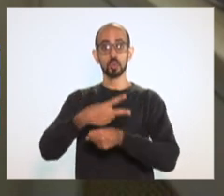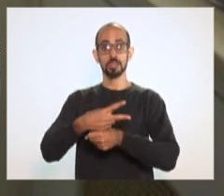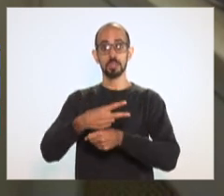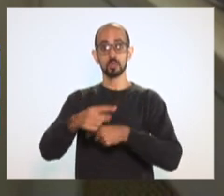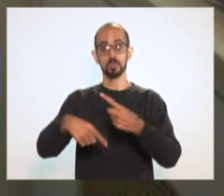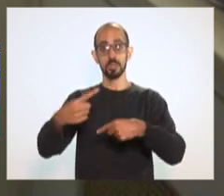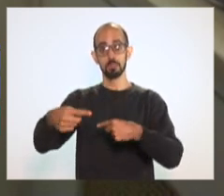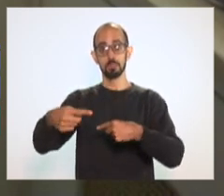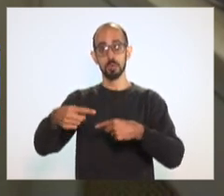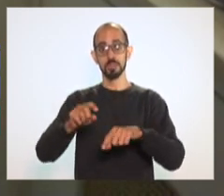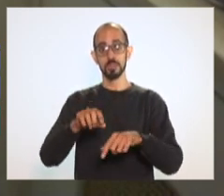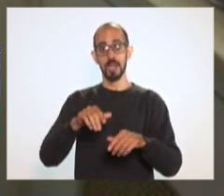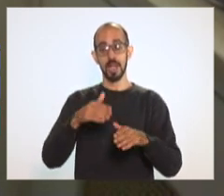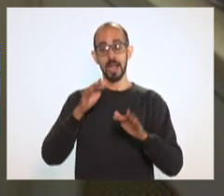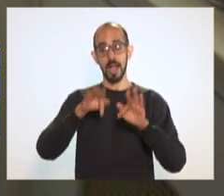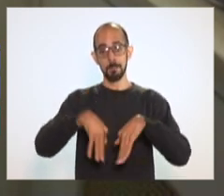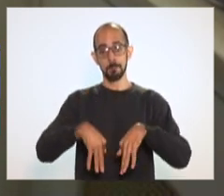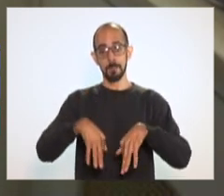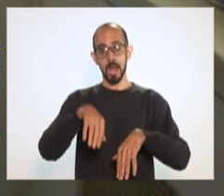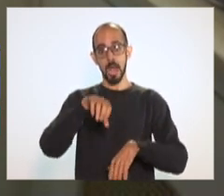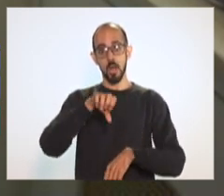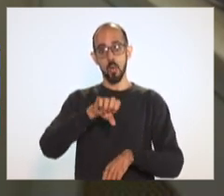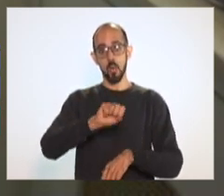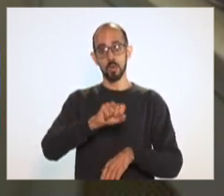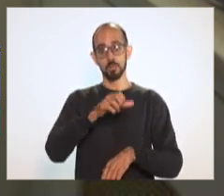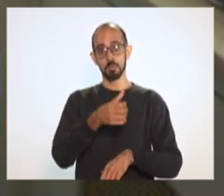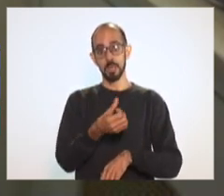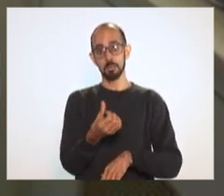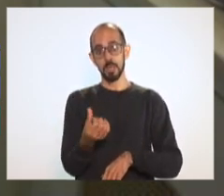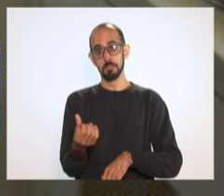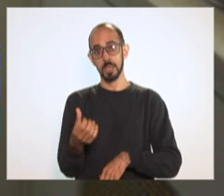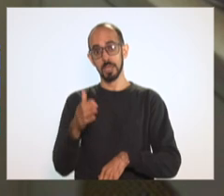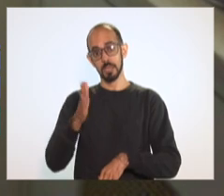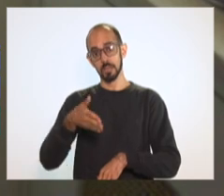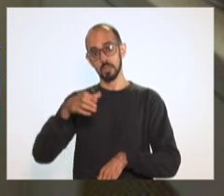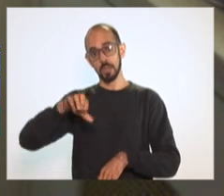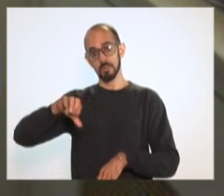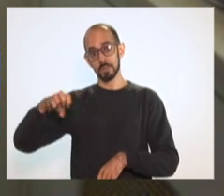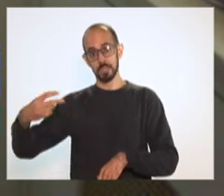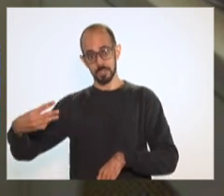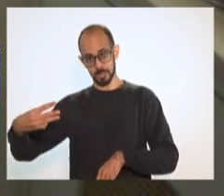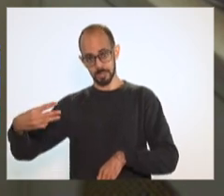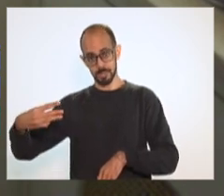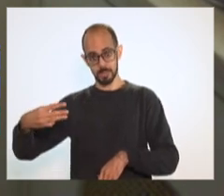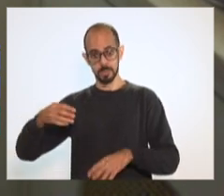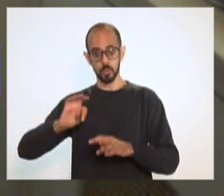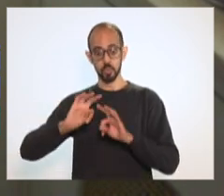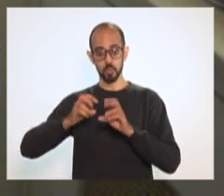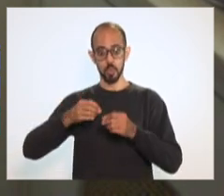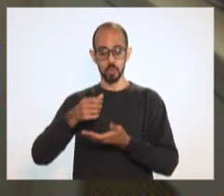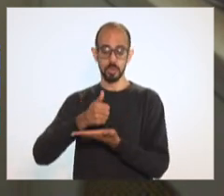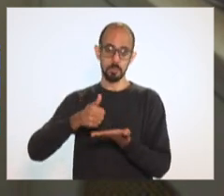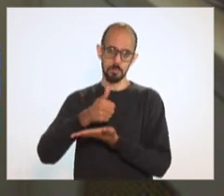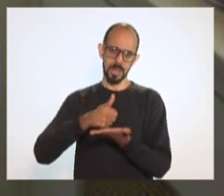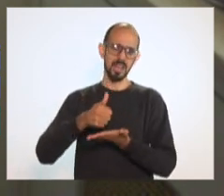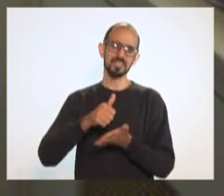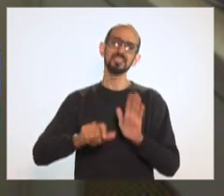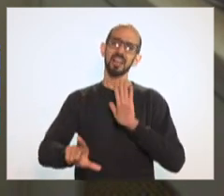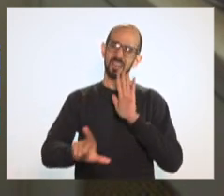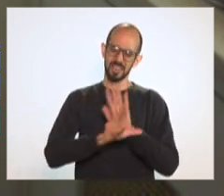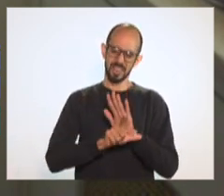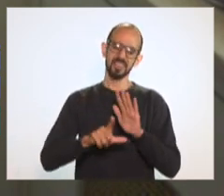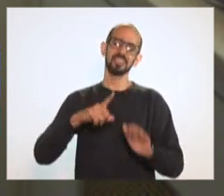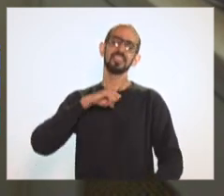8663. Então, está tudo com os fundamentos legais perfeitos. Isso está escrito no substitutivo, lei